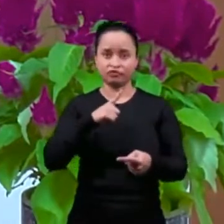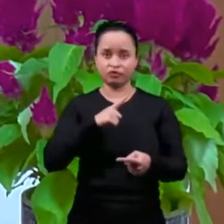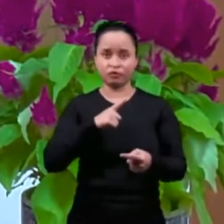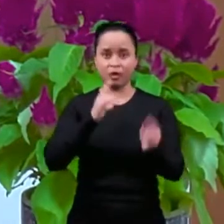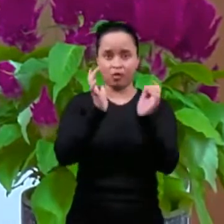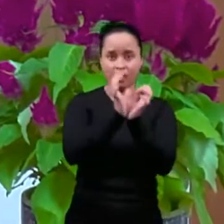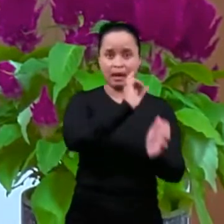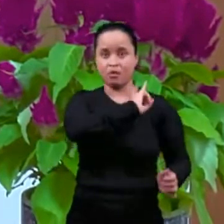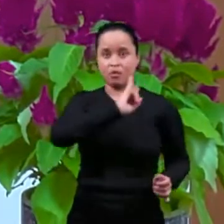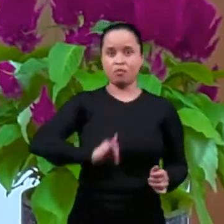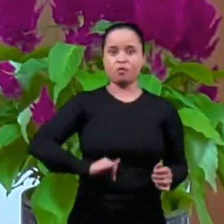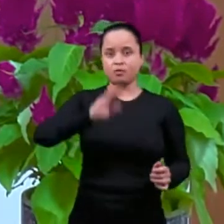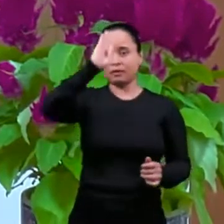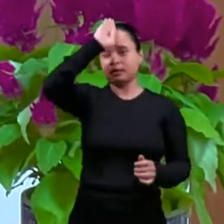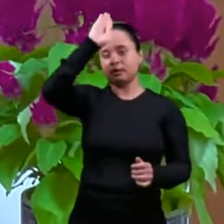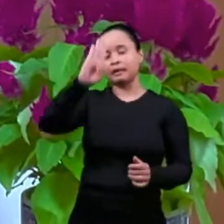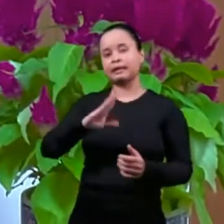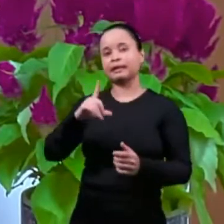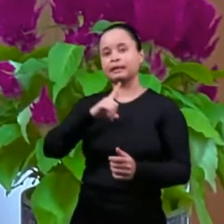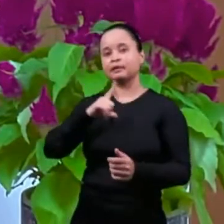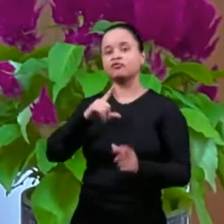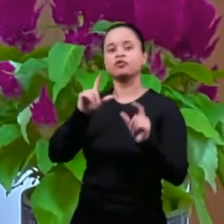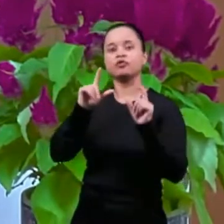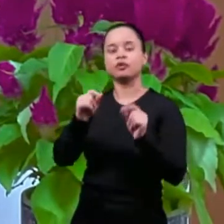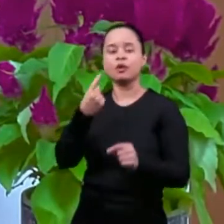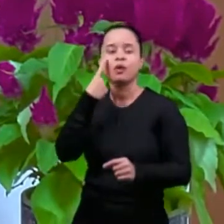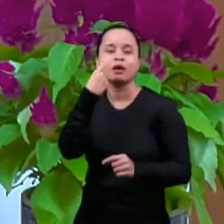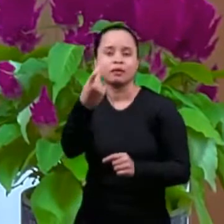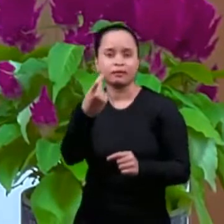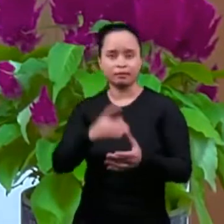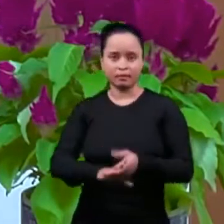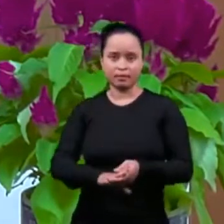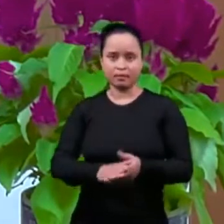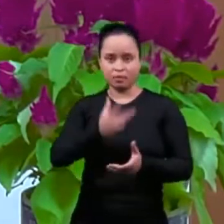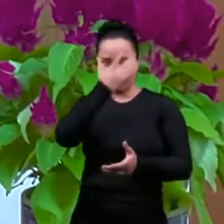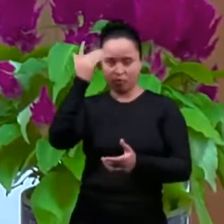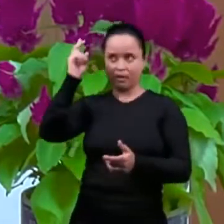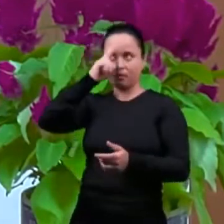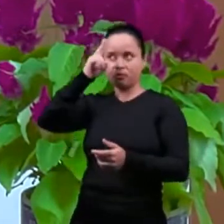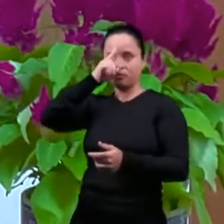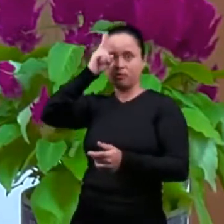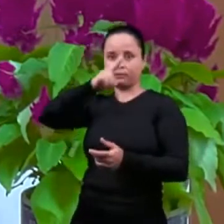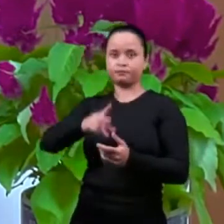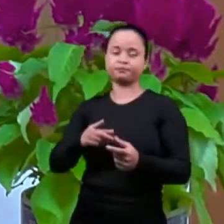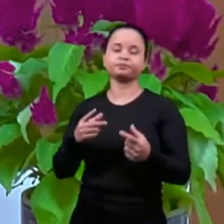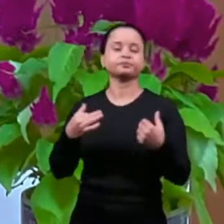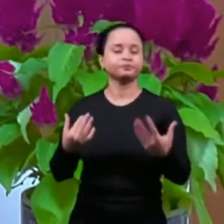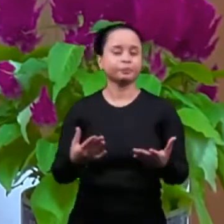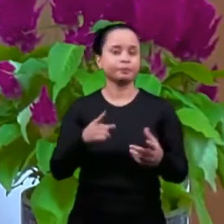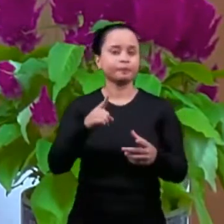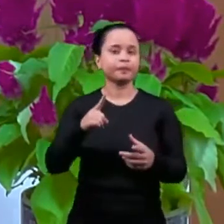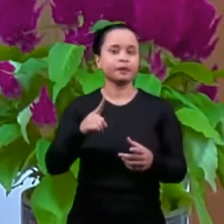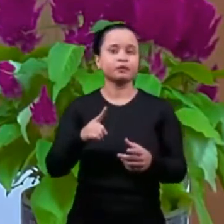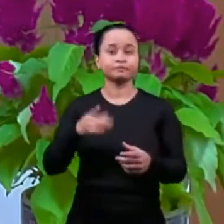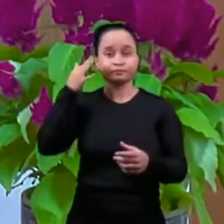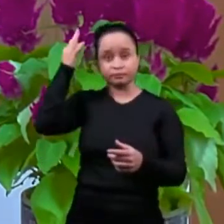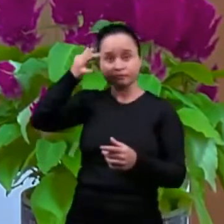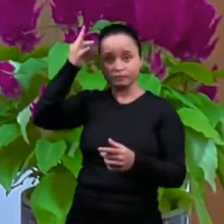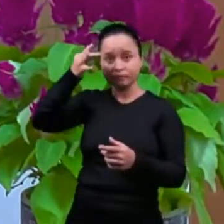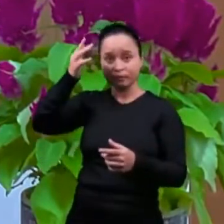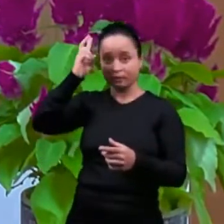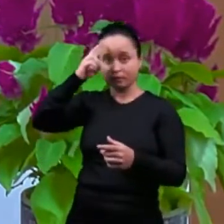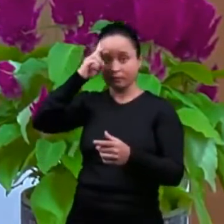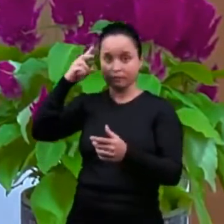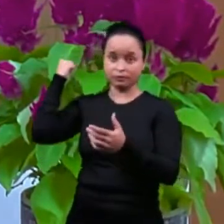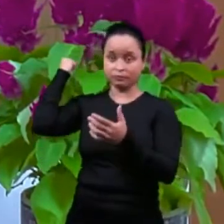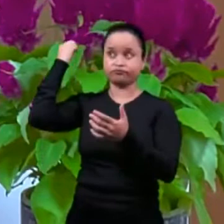estoicismo, pelos estoicos. Tanto é assim que na filosofia estoica dos